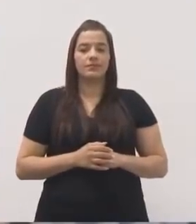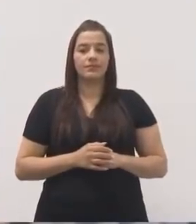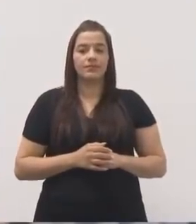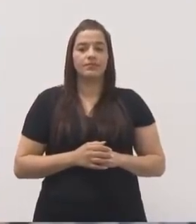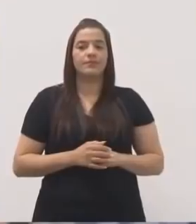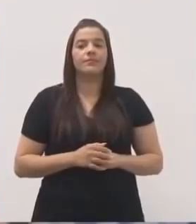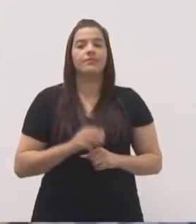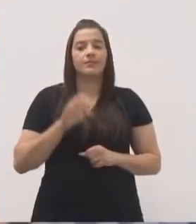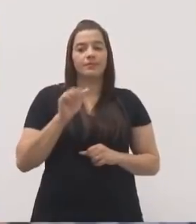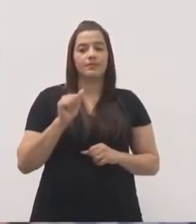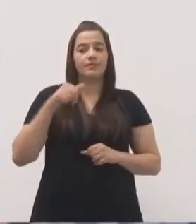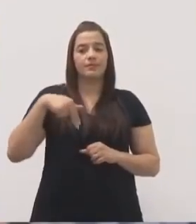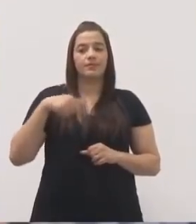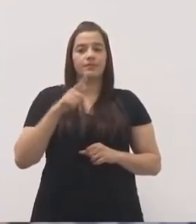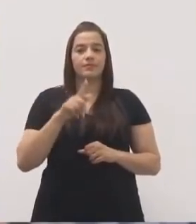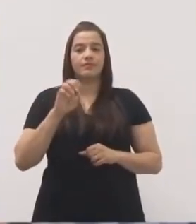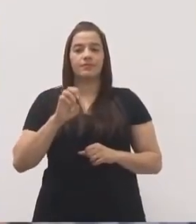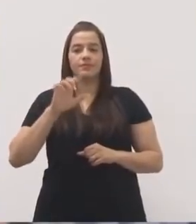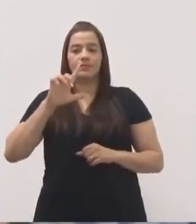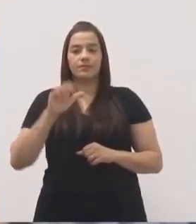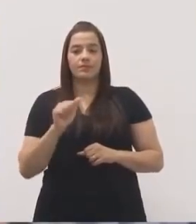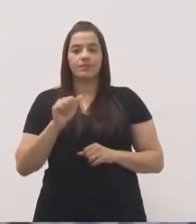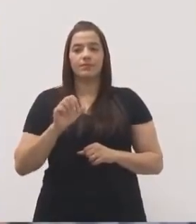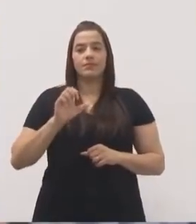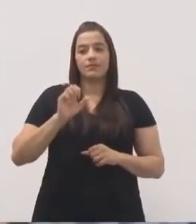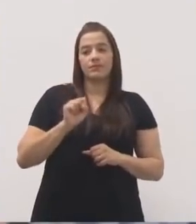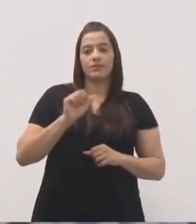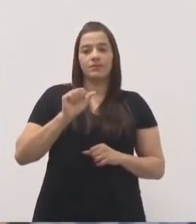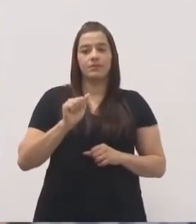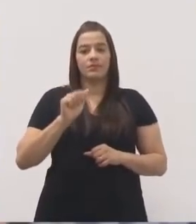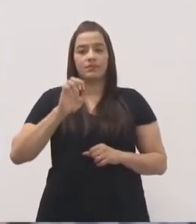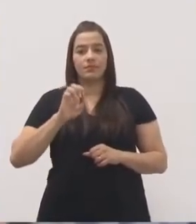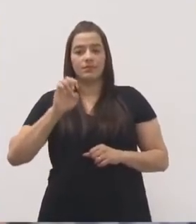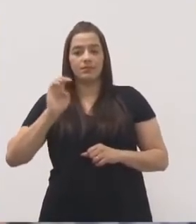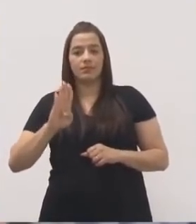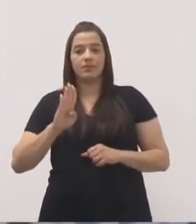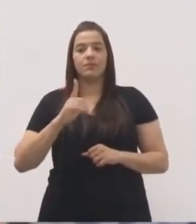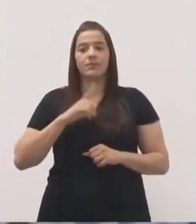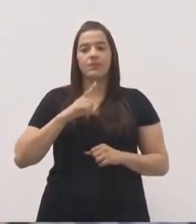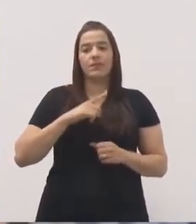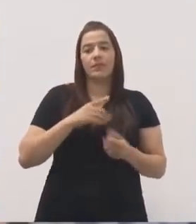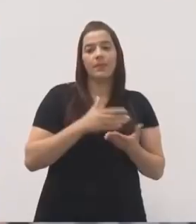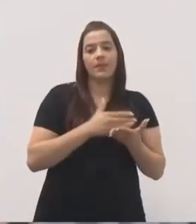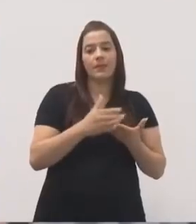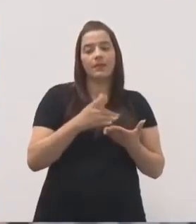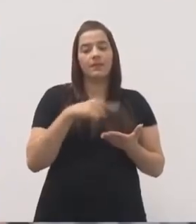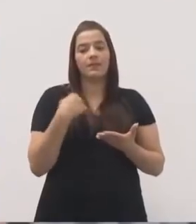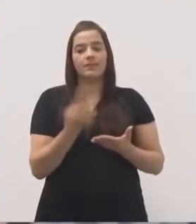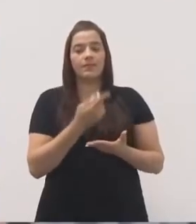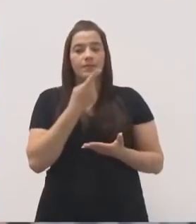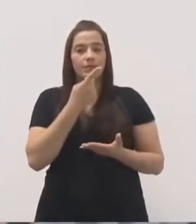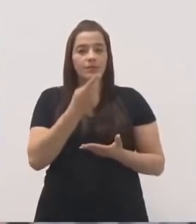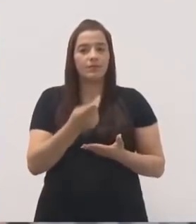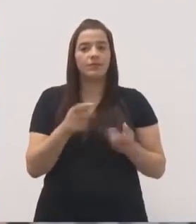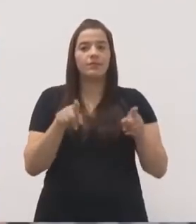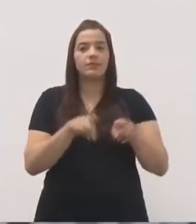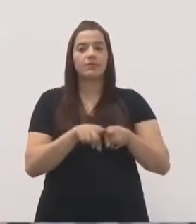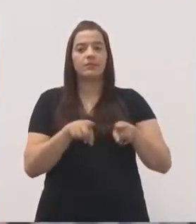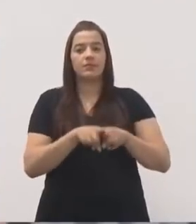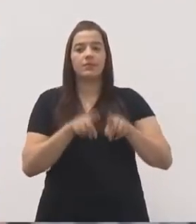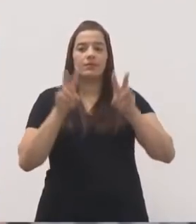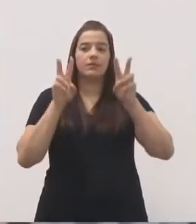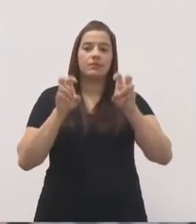Professora Ângela, um apanhado do que é o SAEB, professora, não sei se você estava desde o início, mas a gente falou um pouquinho sobre o sistema